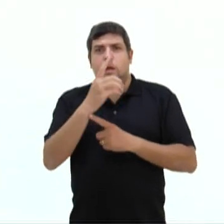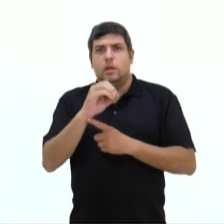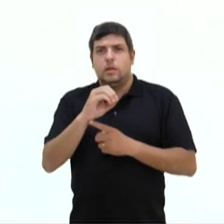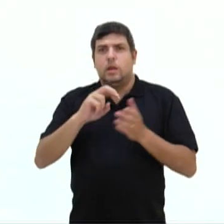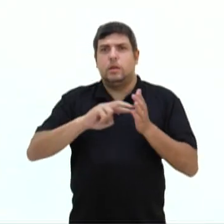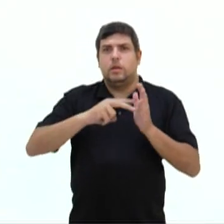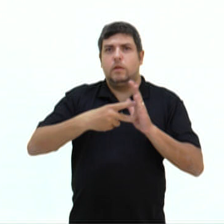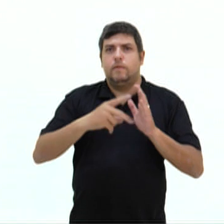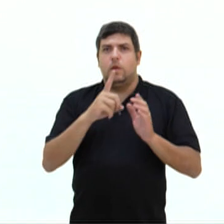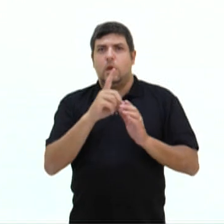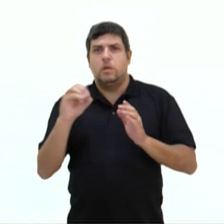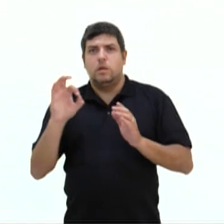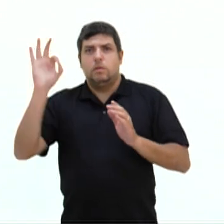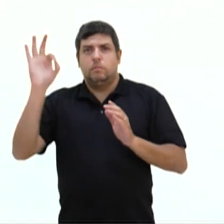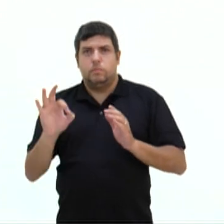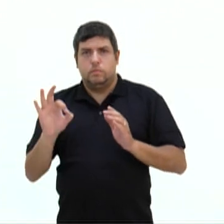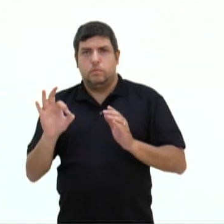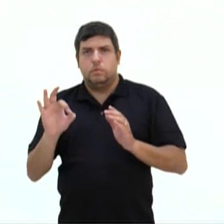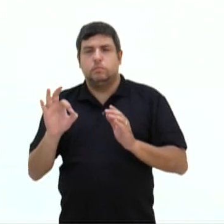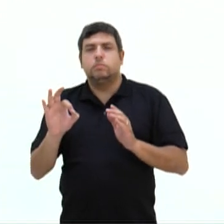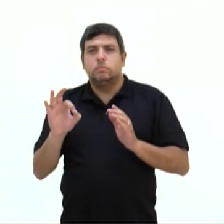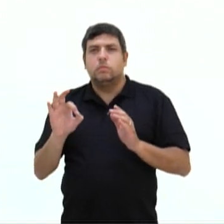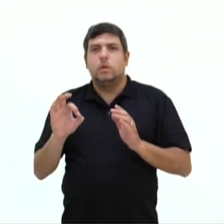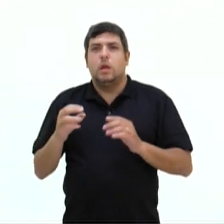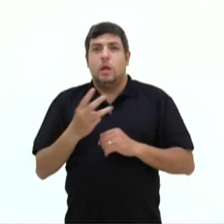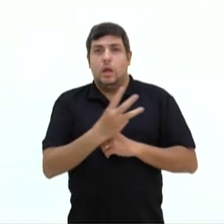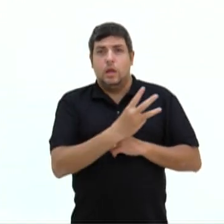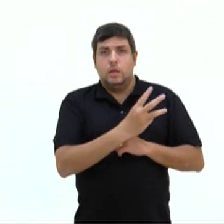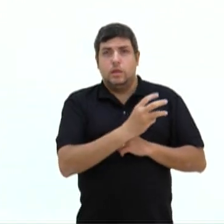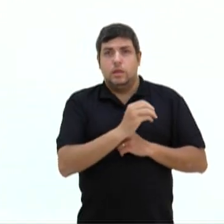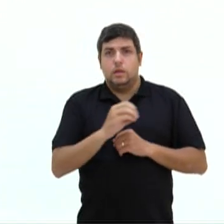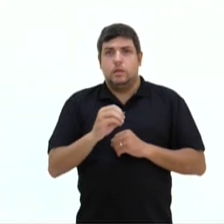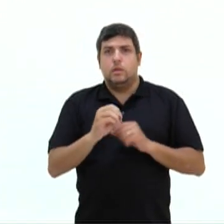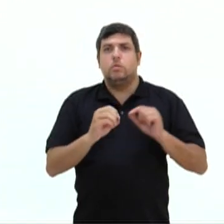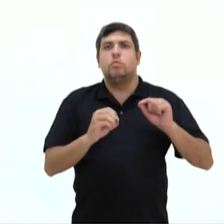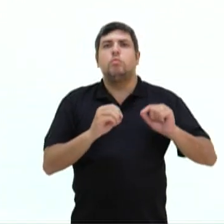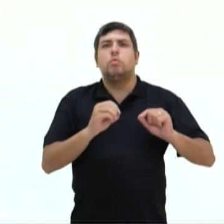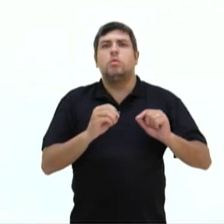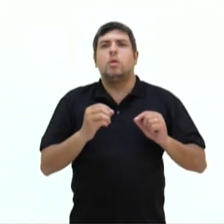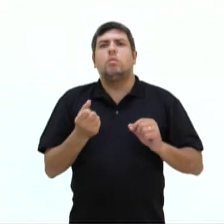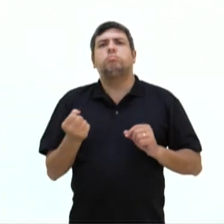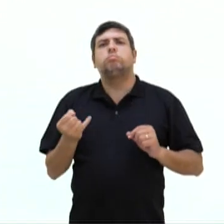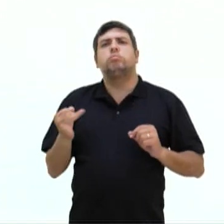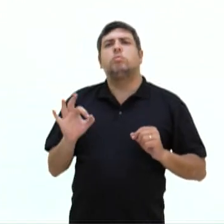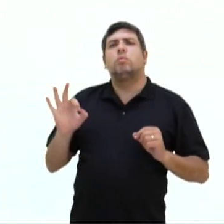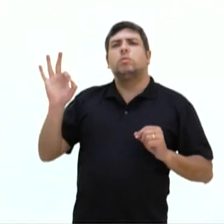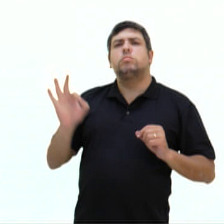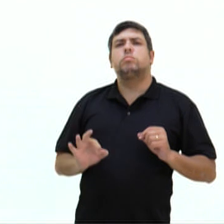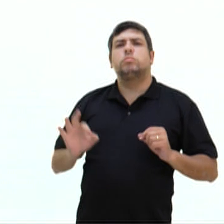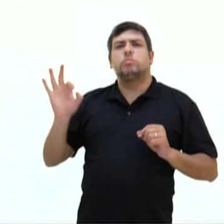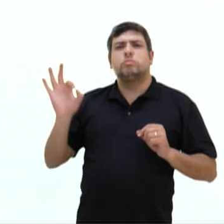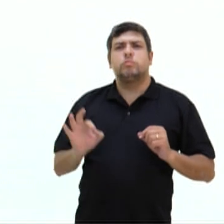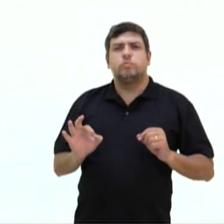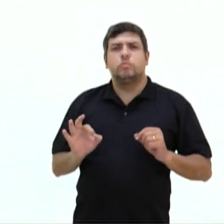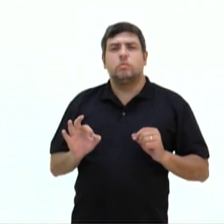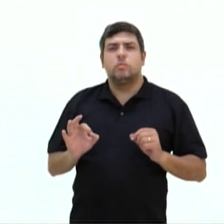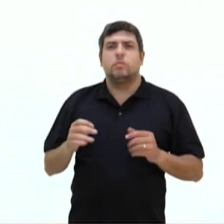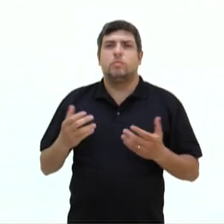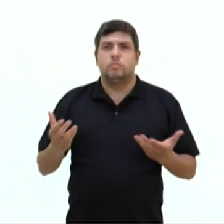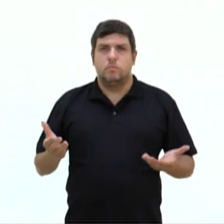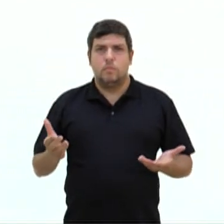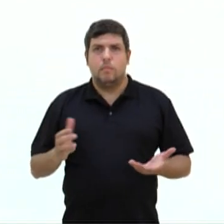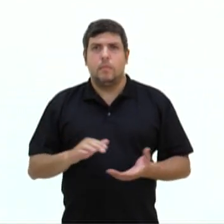100%, ou seja, é quando eu comecei a minha receita. 300 gramas, qual é a porcentagem de rendimento do bolo depois de pronto?